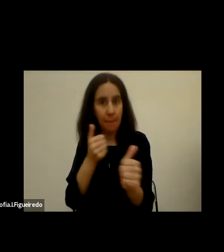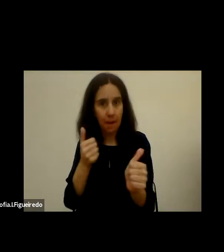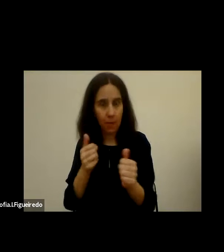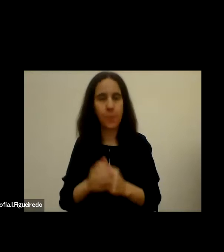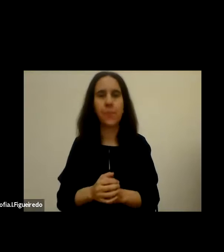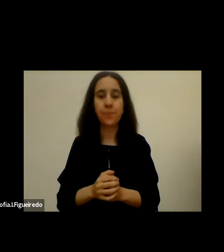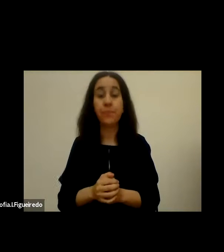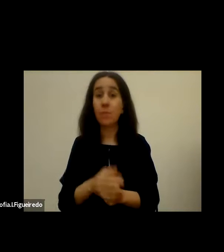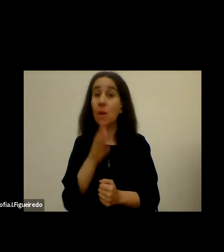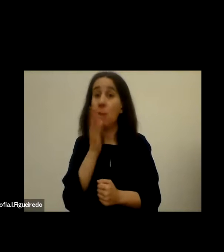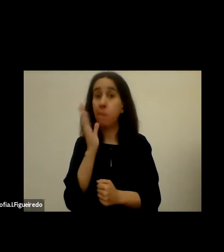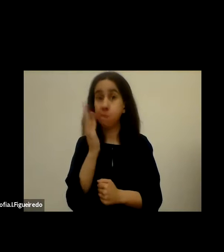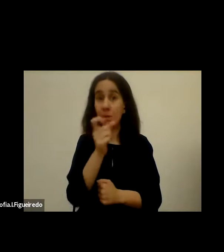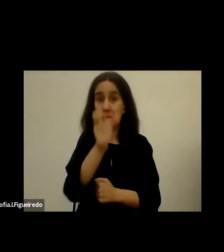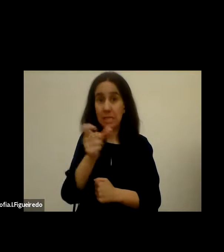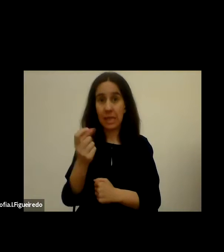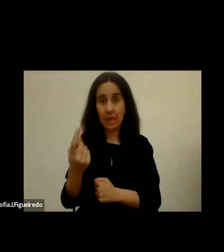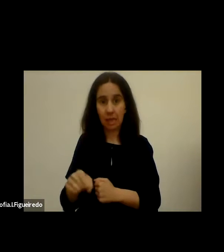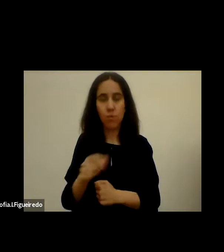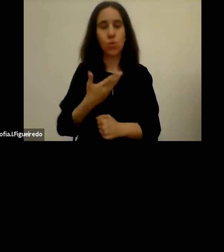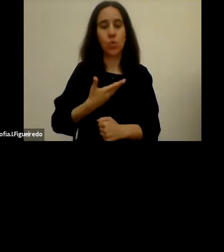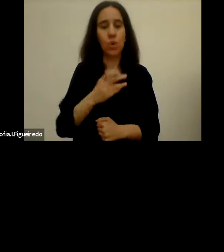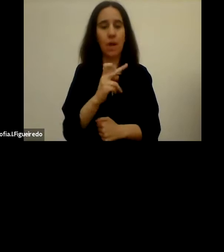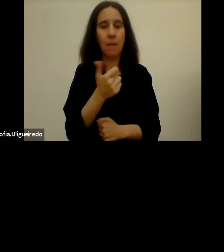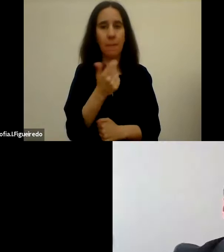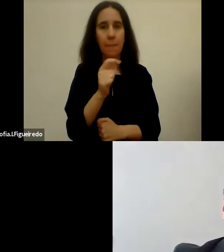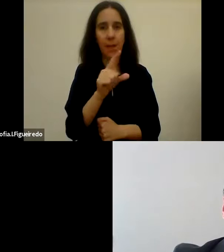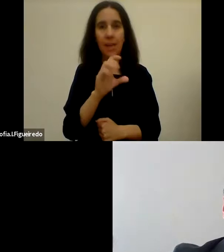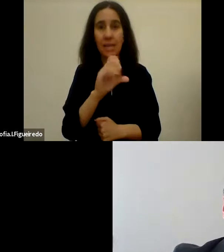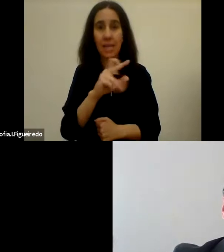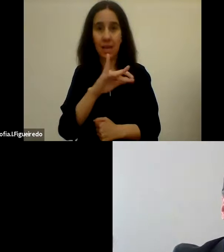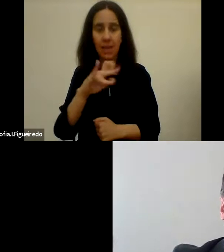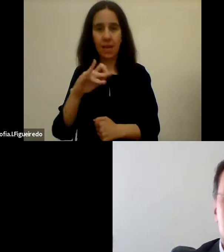painel de conferencistas temos o Dr. Abel Carreira, Diretor de